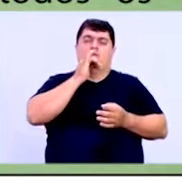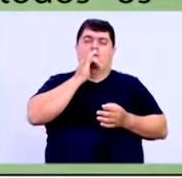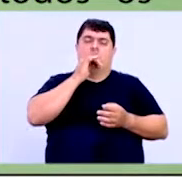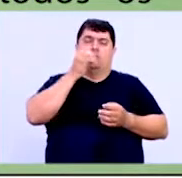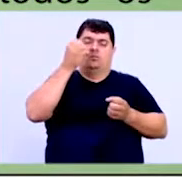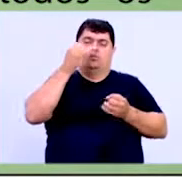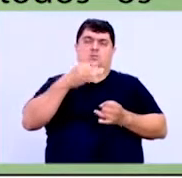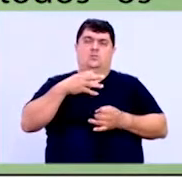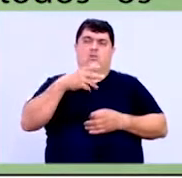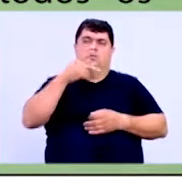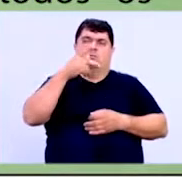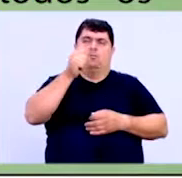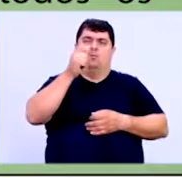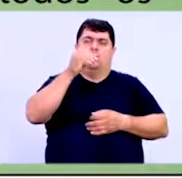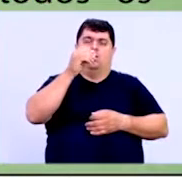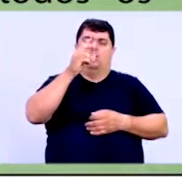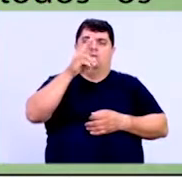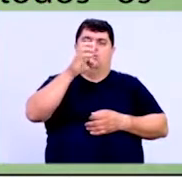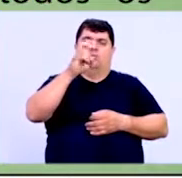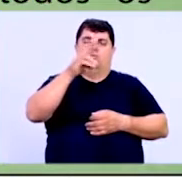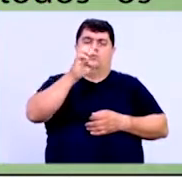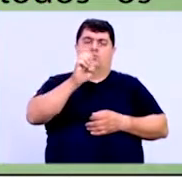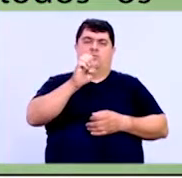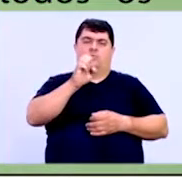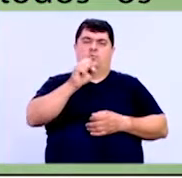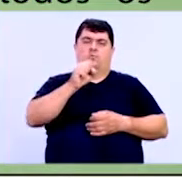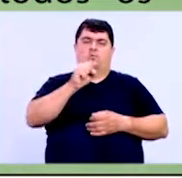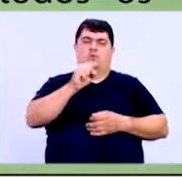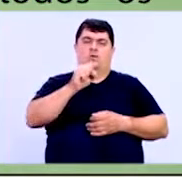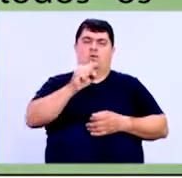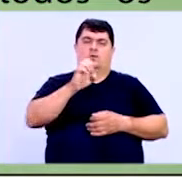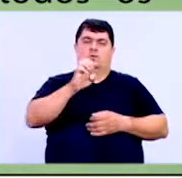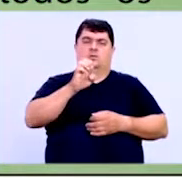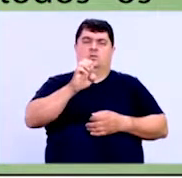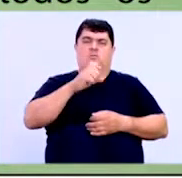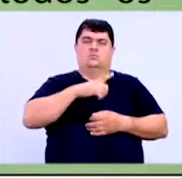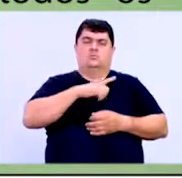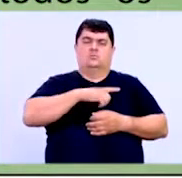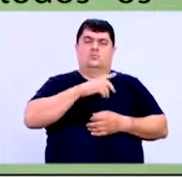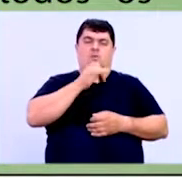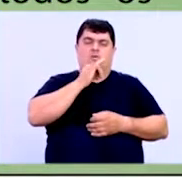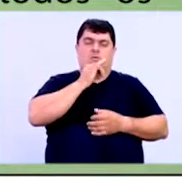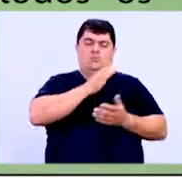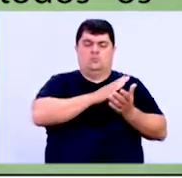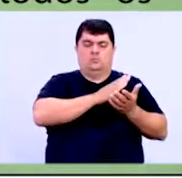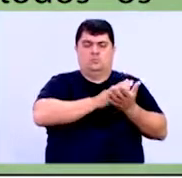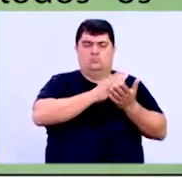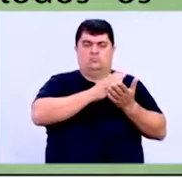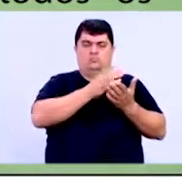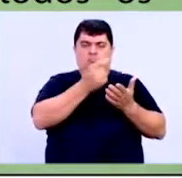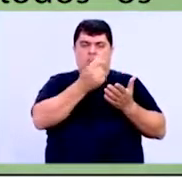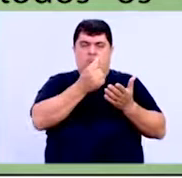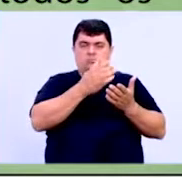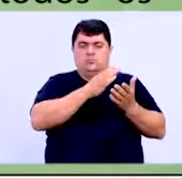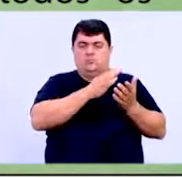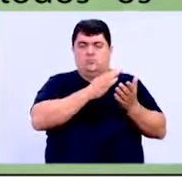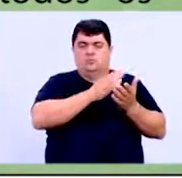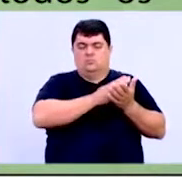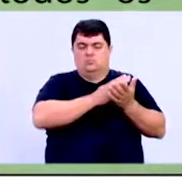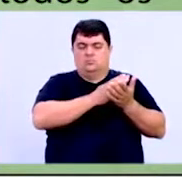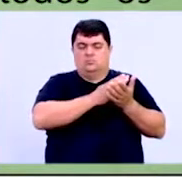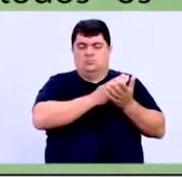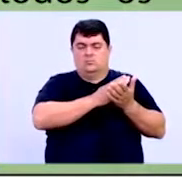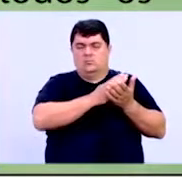Padovese e Taranto, em 2009. Saldo inicial é igual ao saldo final do